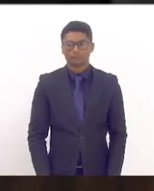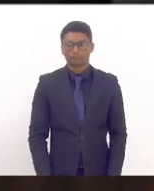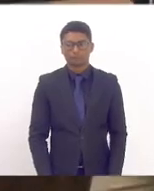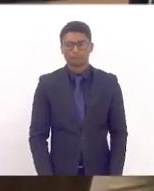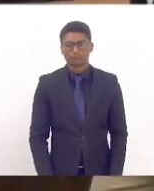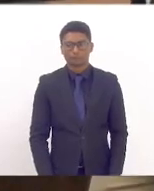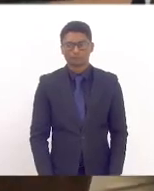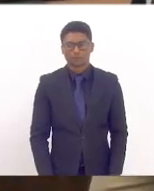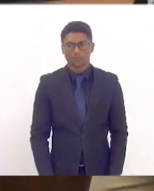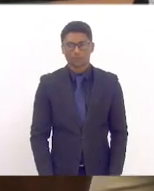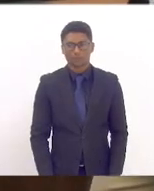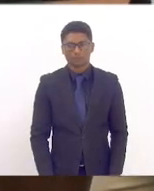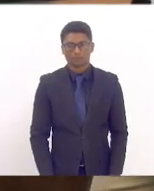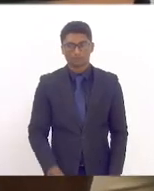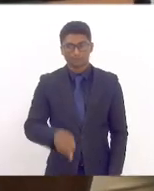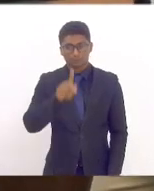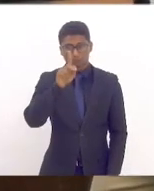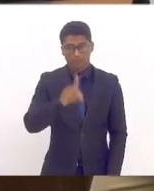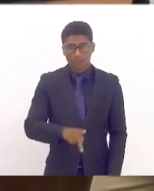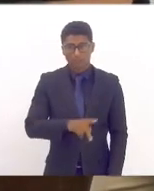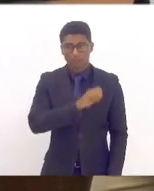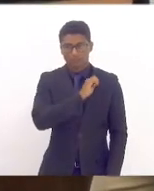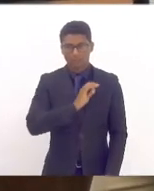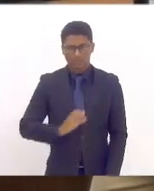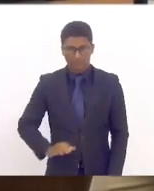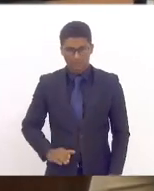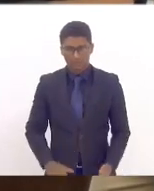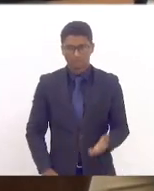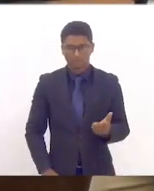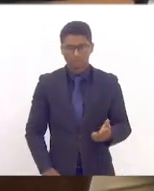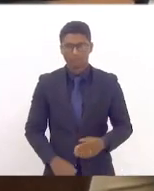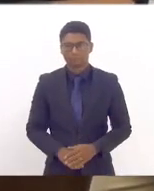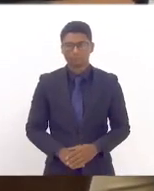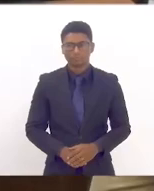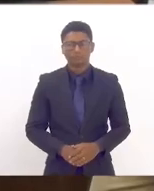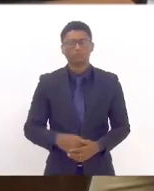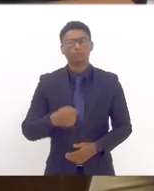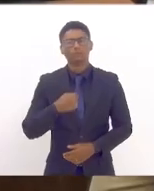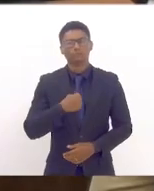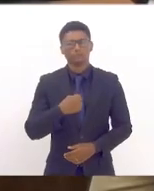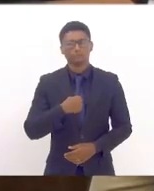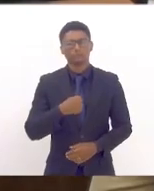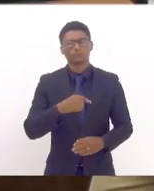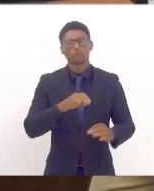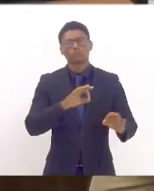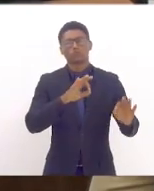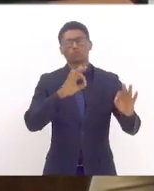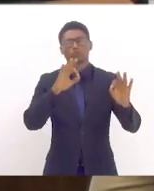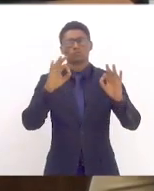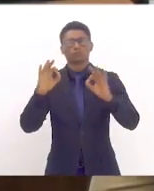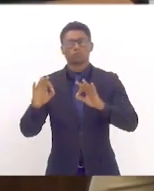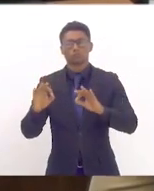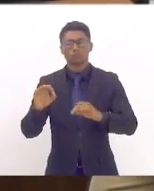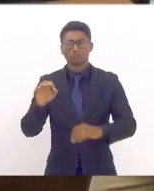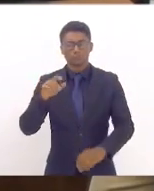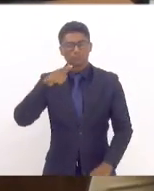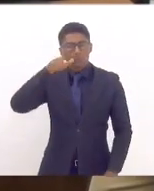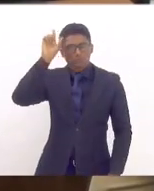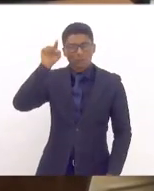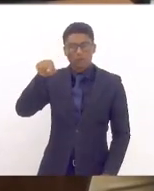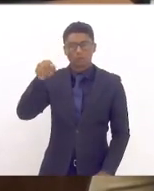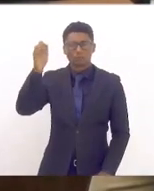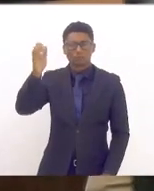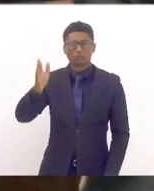Presidente democrático André Ceciliano eu ouvia atentamente a exposição do deputado Luiz Paulo